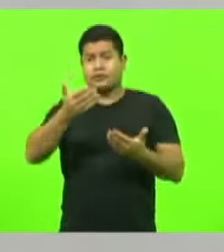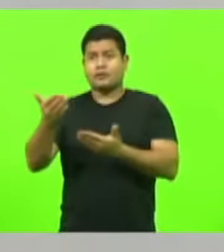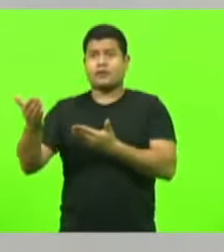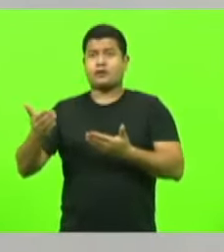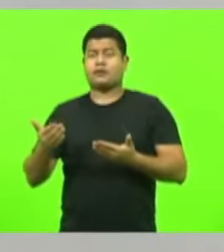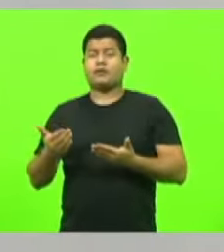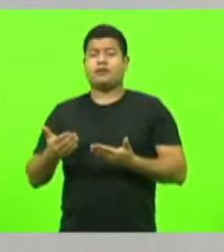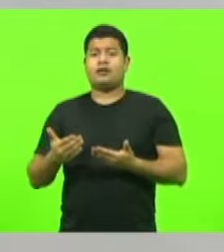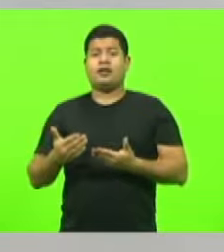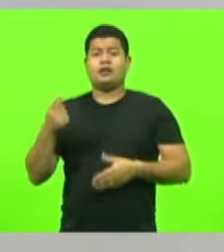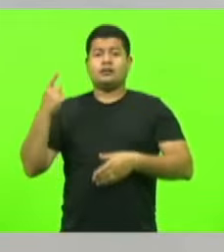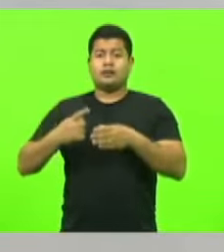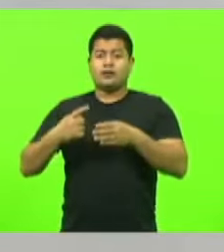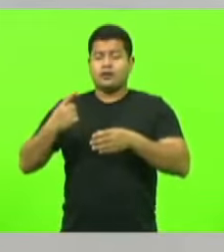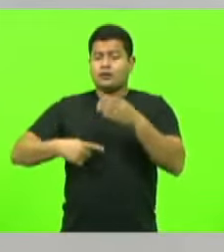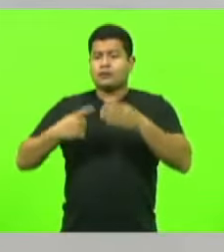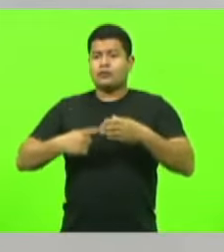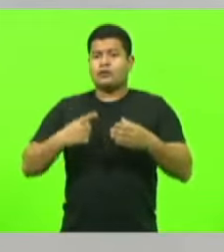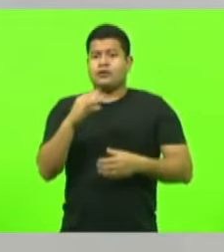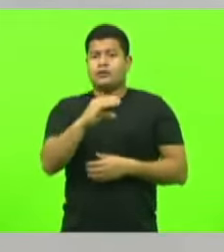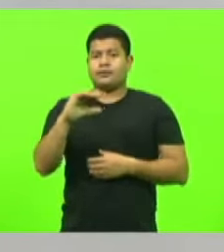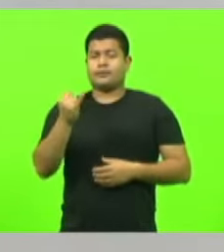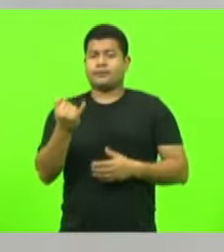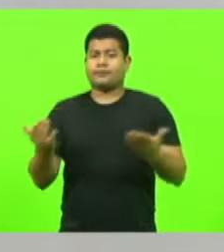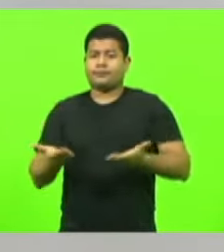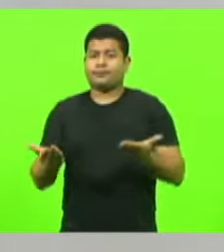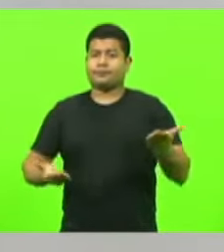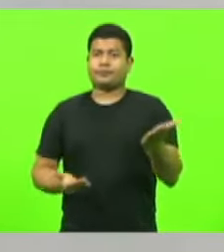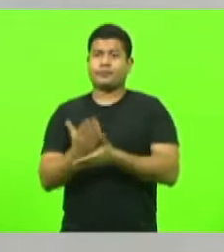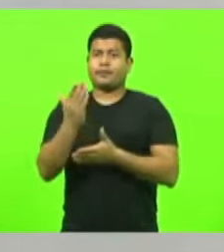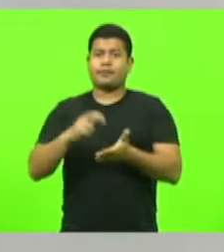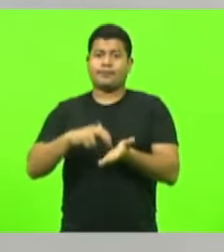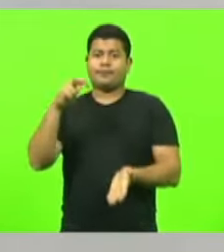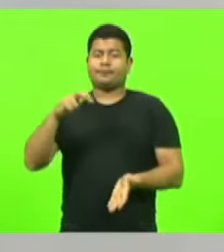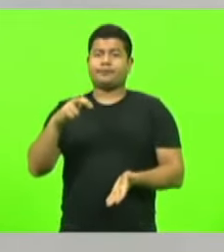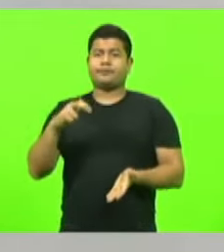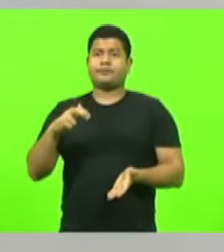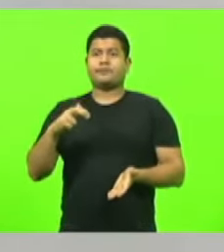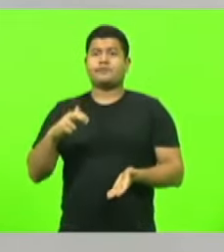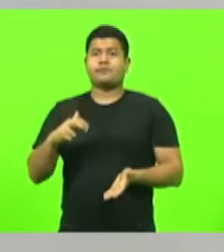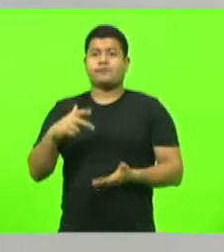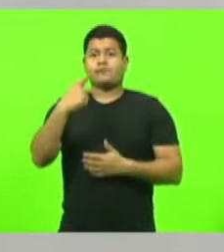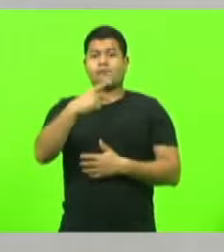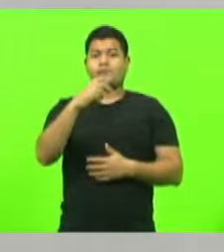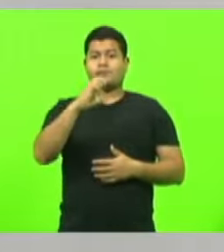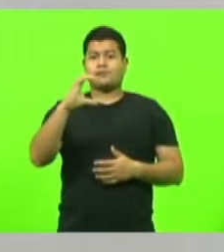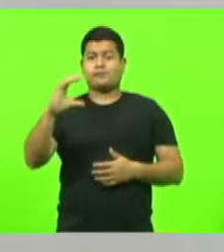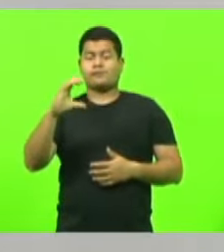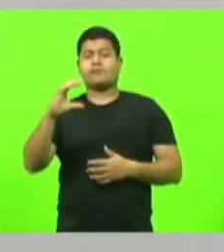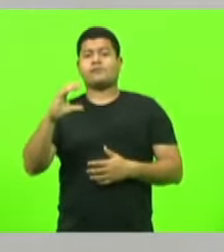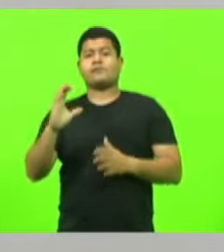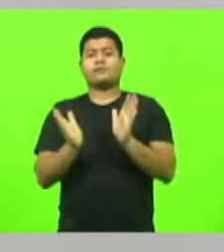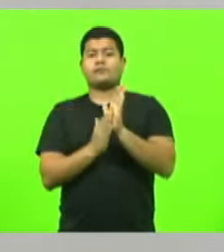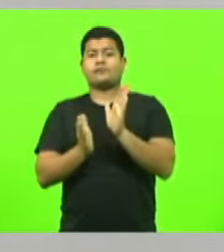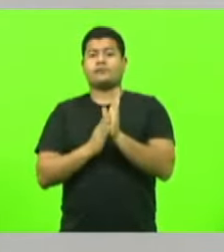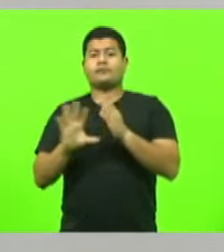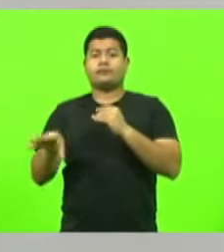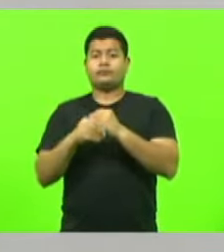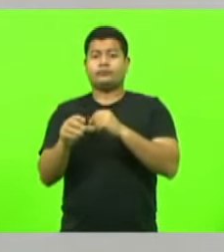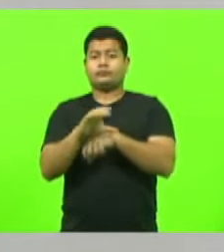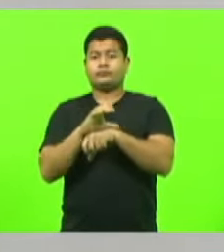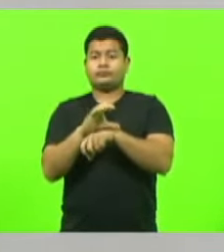CCJ, por terem aprovado, passou agora de manhã, uma PEC, uma proposta de emenda constitucional da